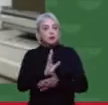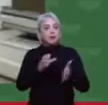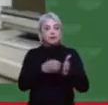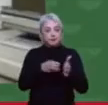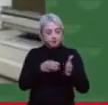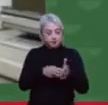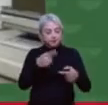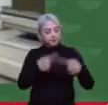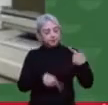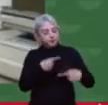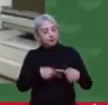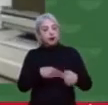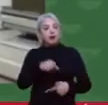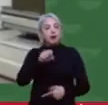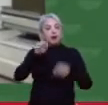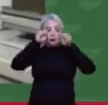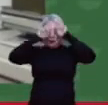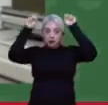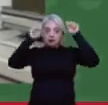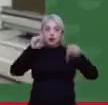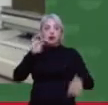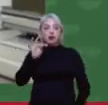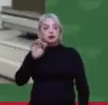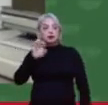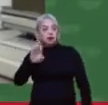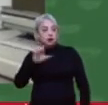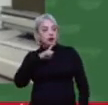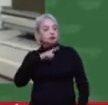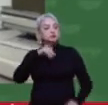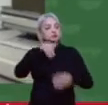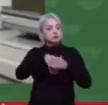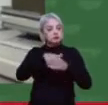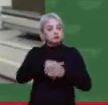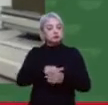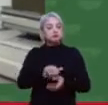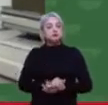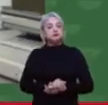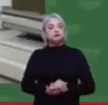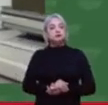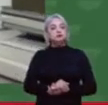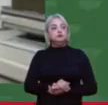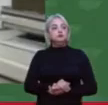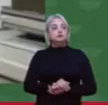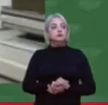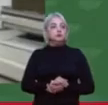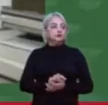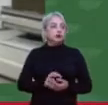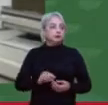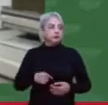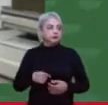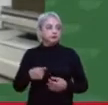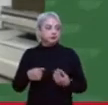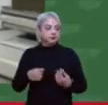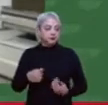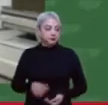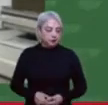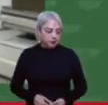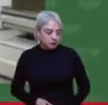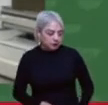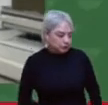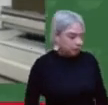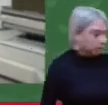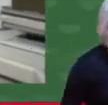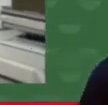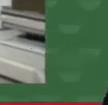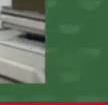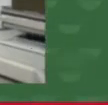partidos políticos, pelo TSE, sobre as eleições. E só depois ela é conectada ao sistema central